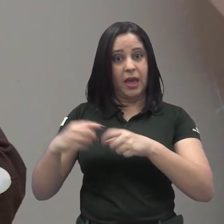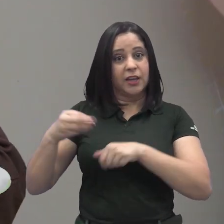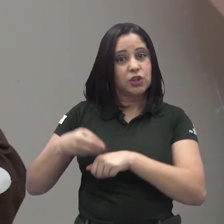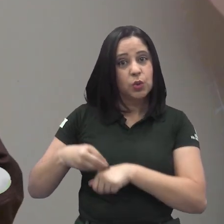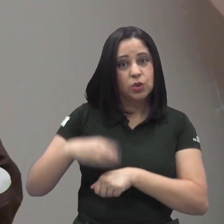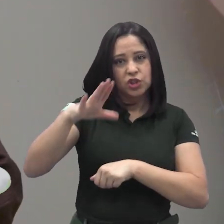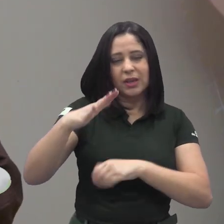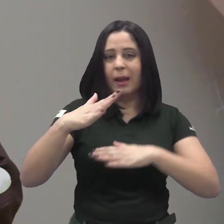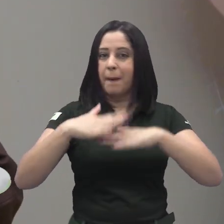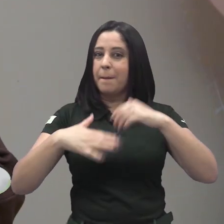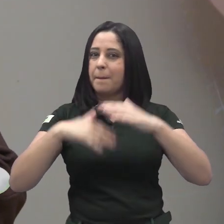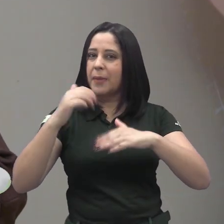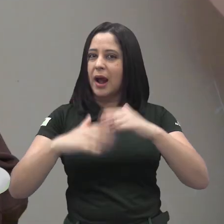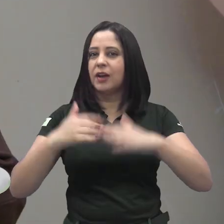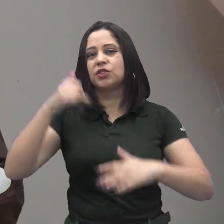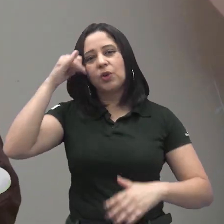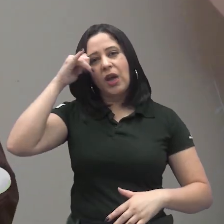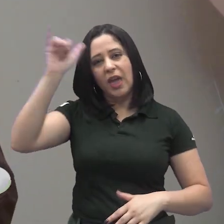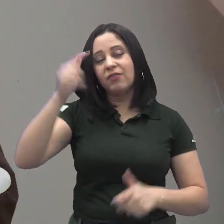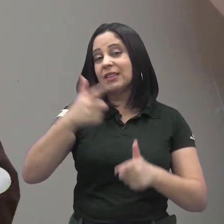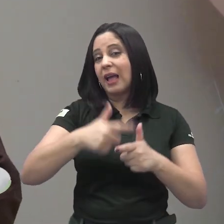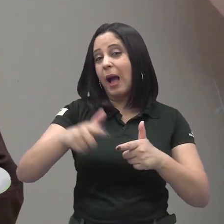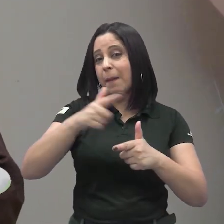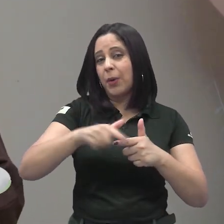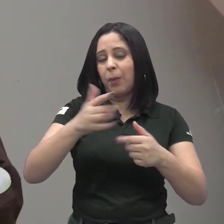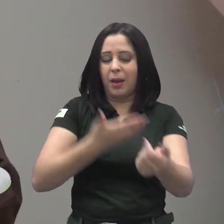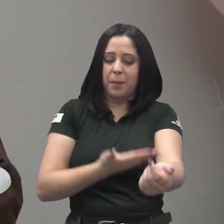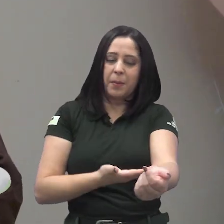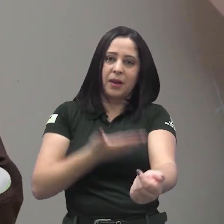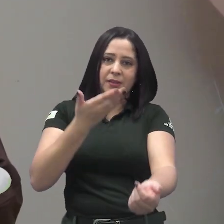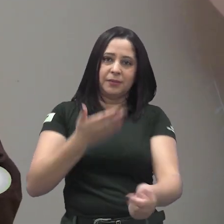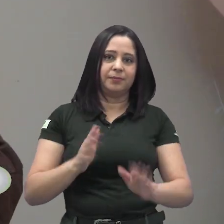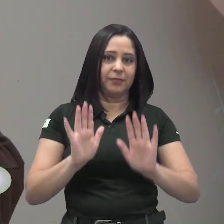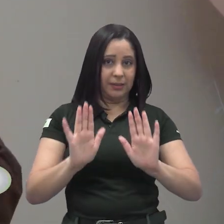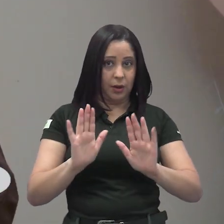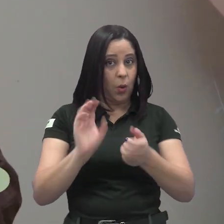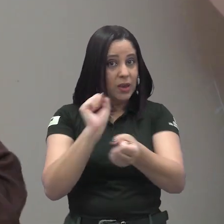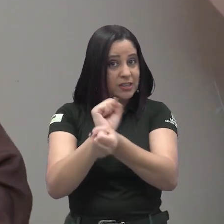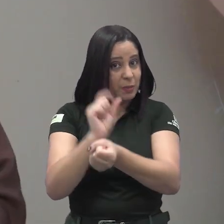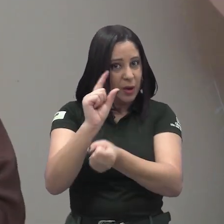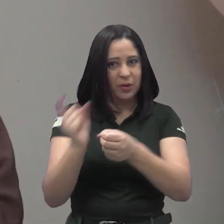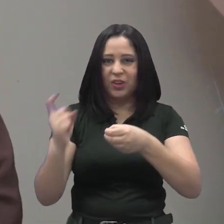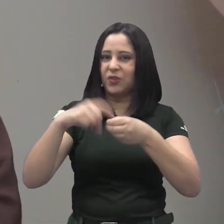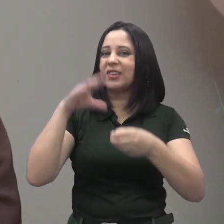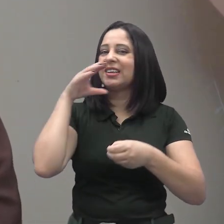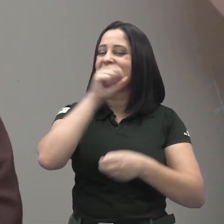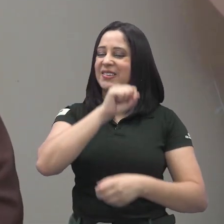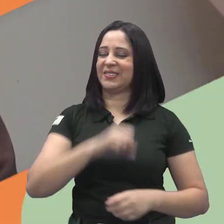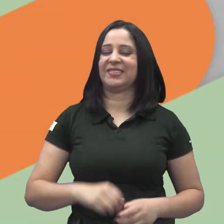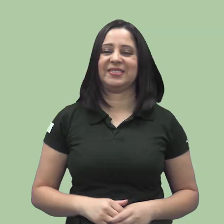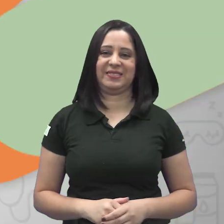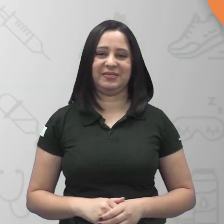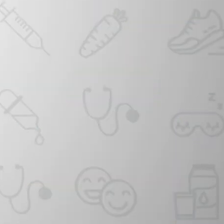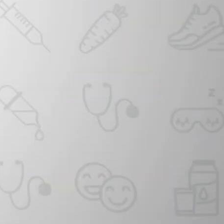algumas dicas práticas para evitar problemas com a pressão alta. Então, fica aí que nós já voltamos.